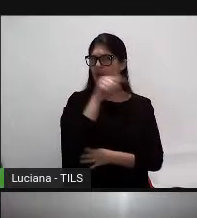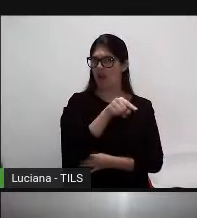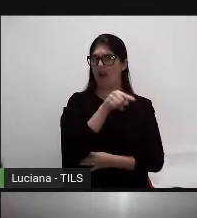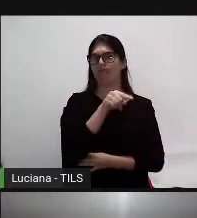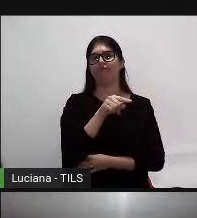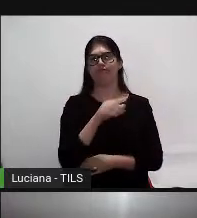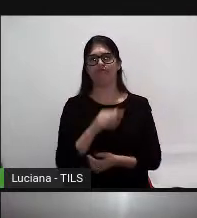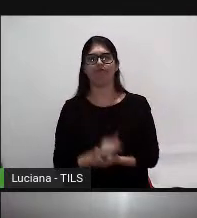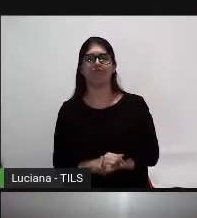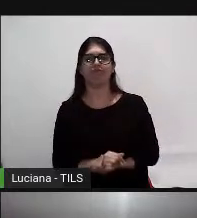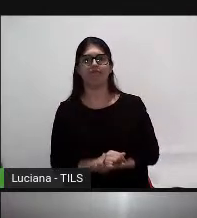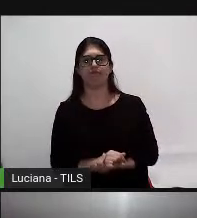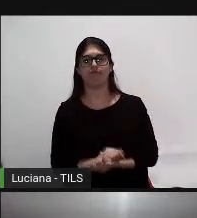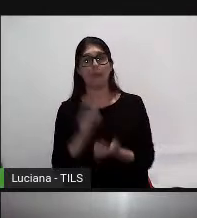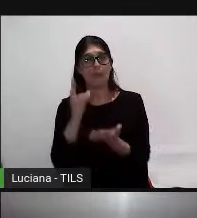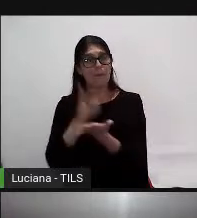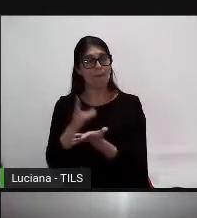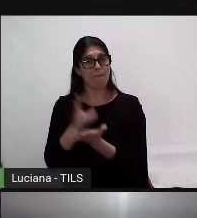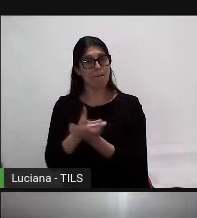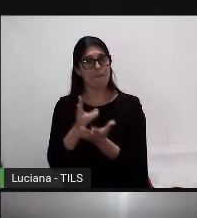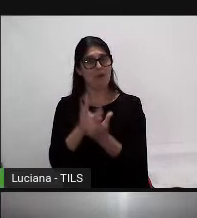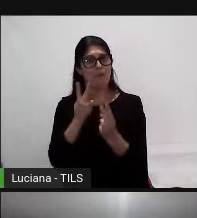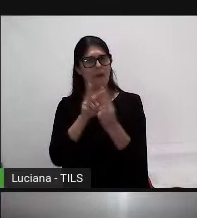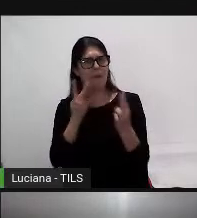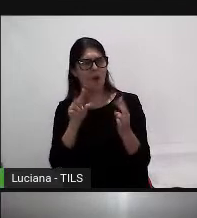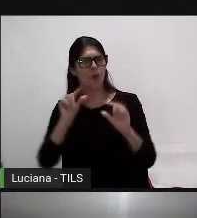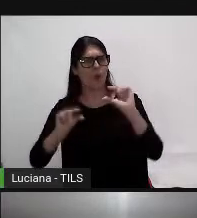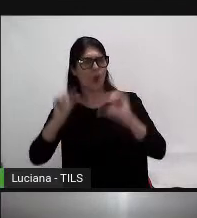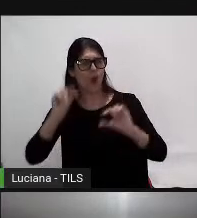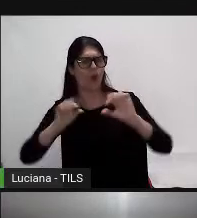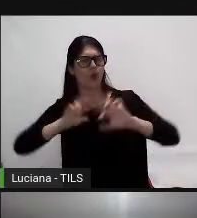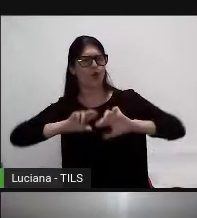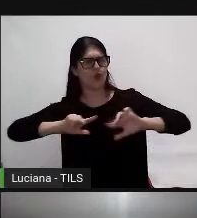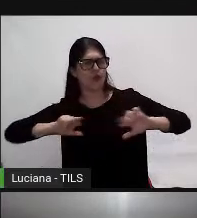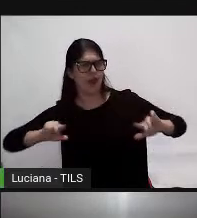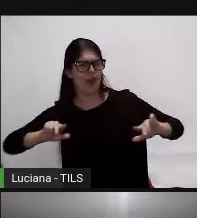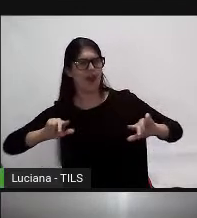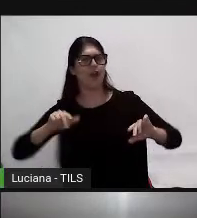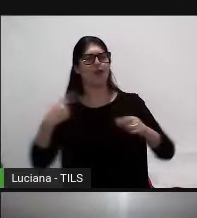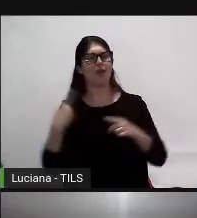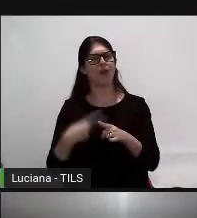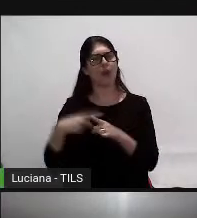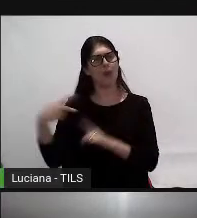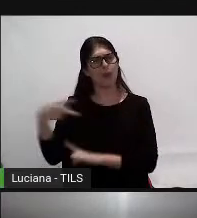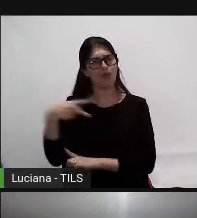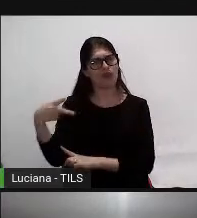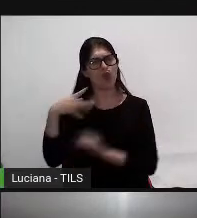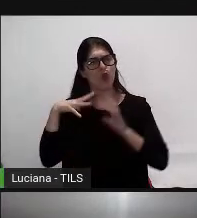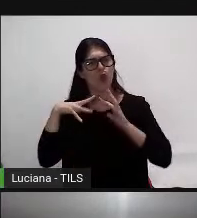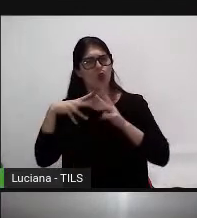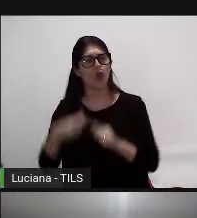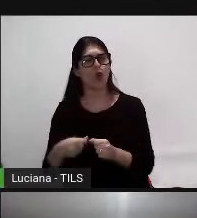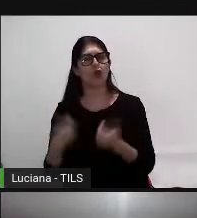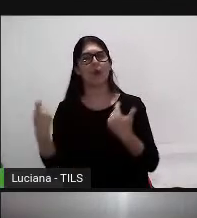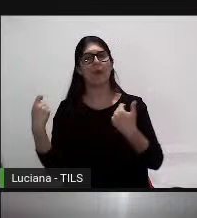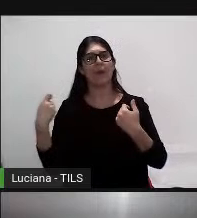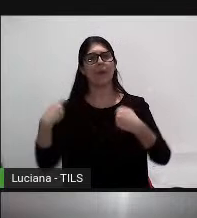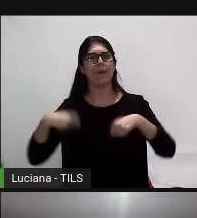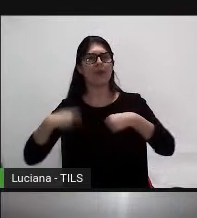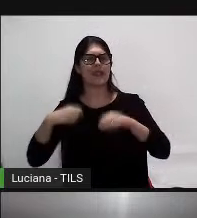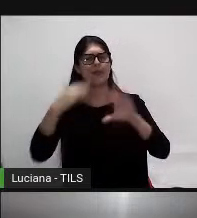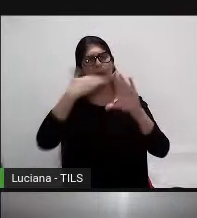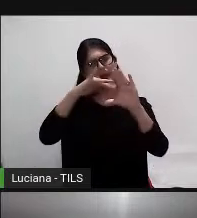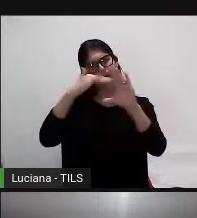remoto vai ser um pouco diferenciado, e os professores, todos eles vão estar